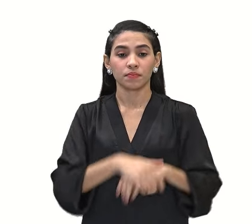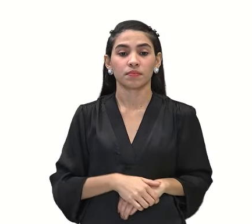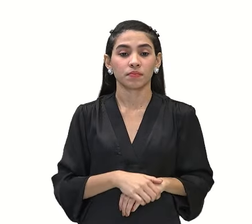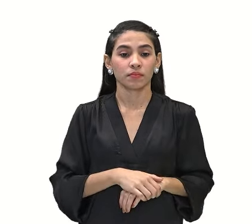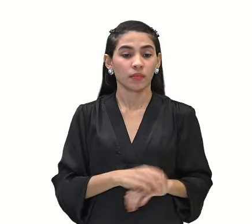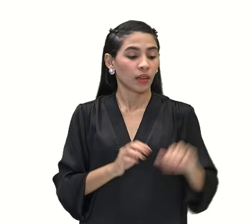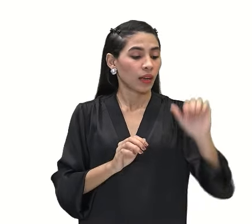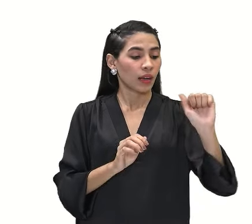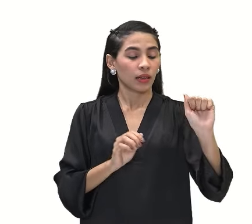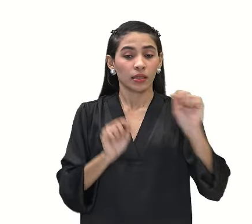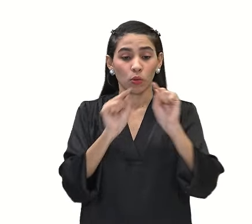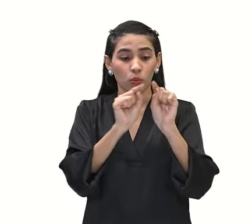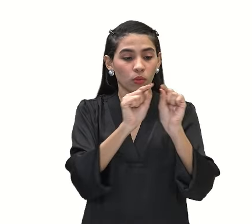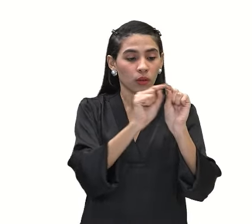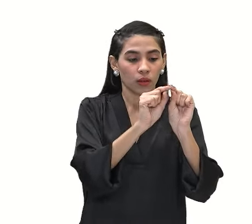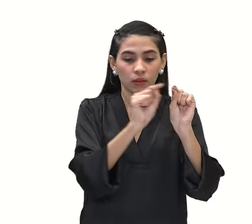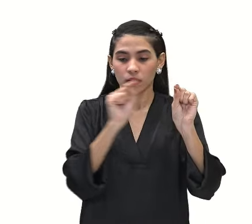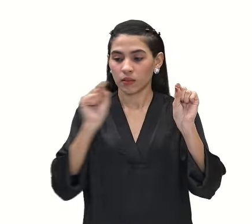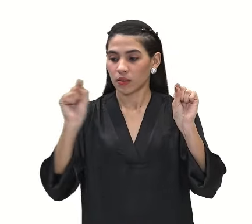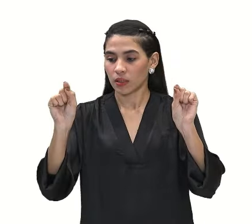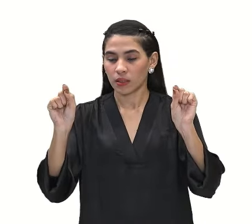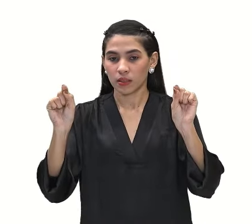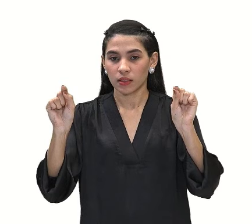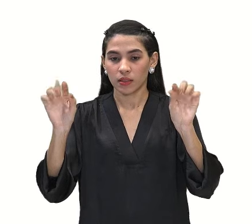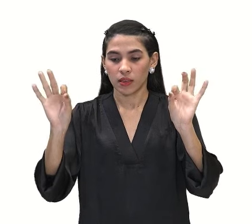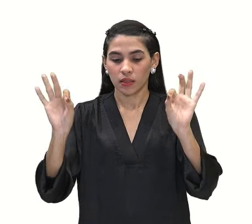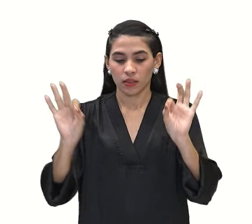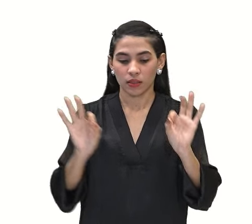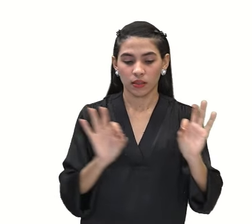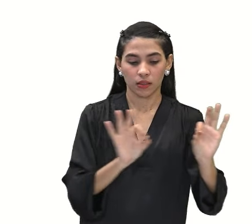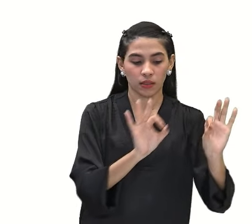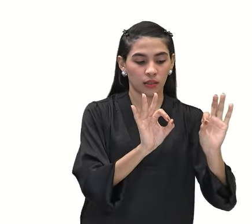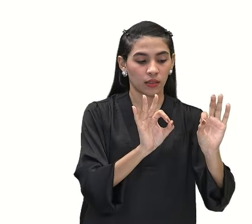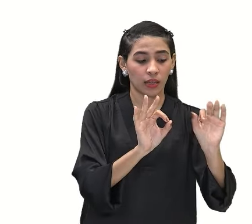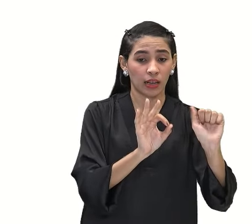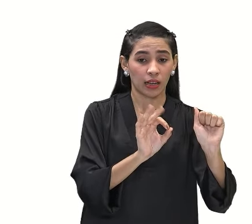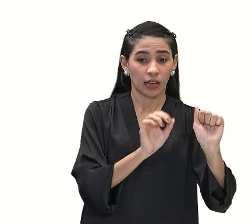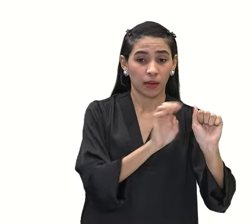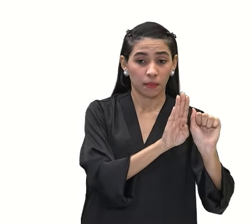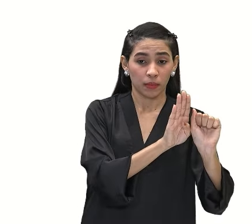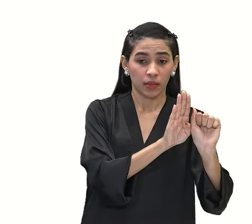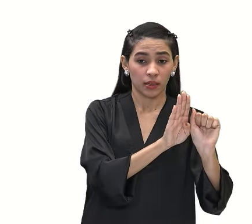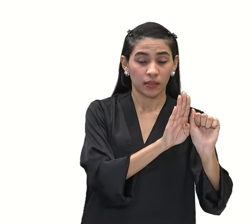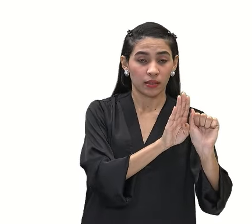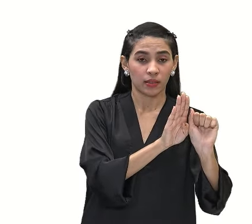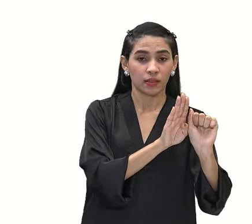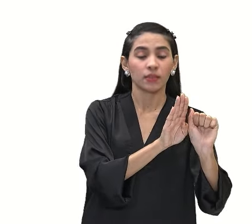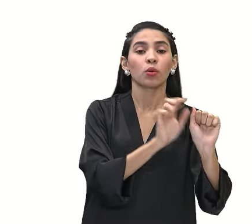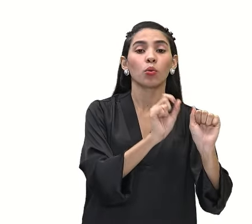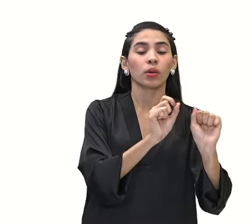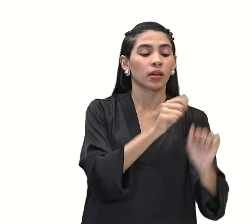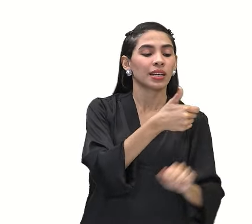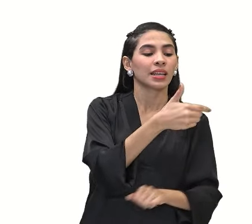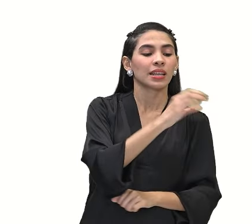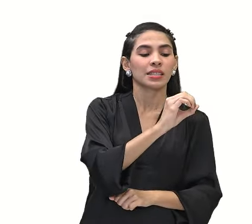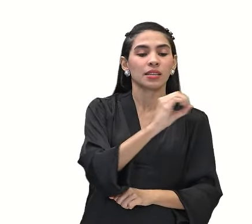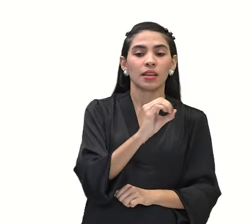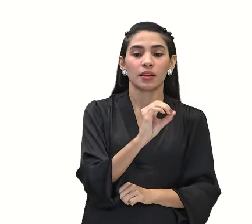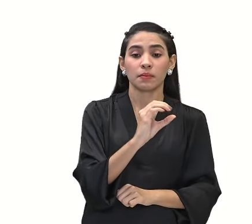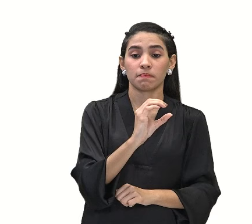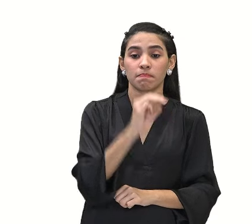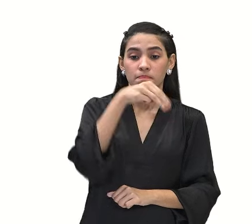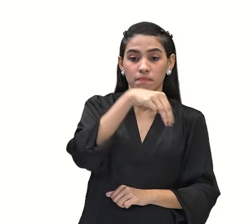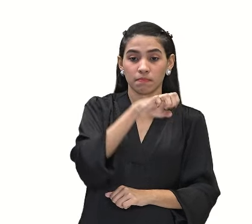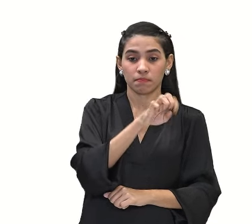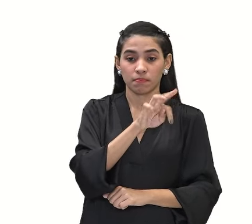B passando pelo Centro ele é de 100 m olha só tá aí ó 100